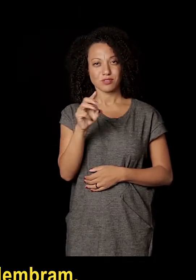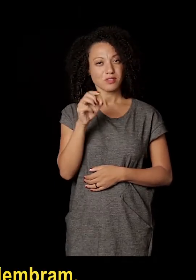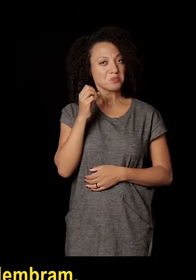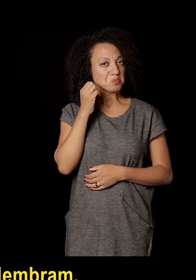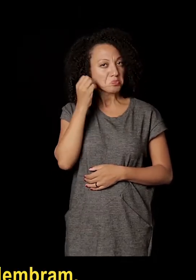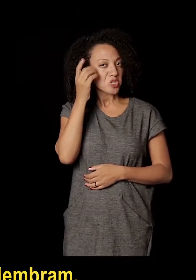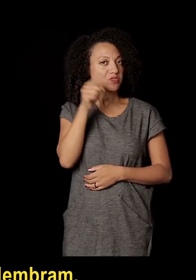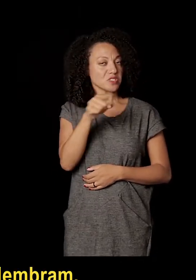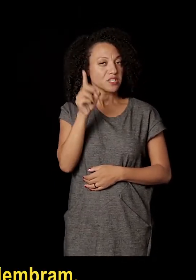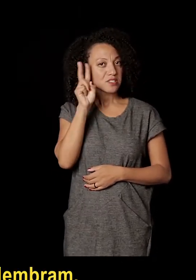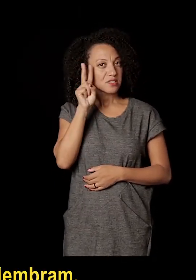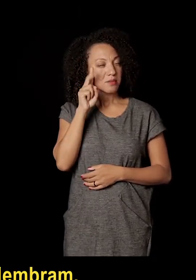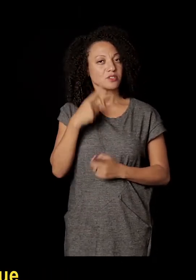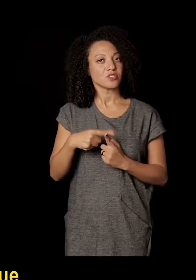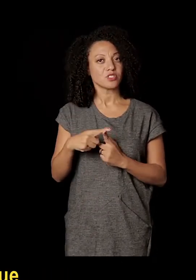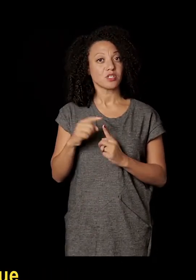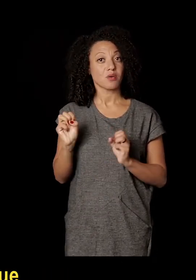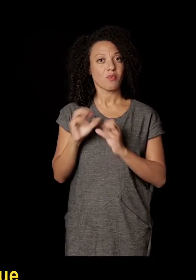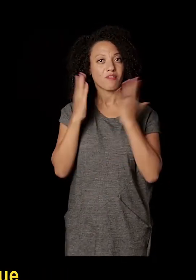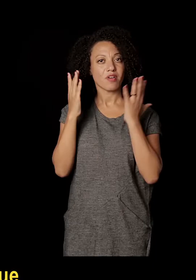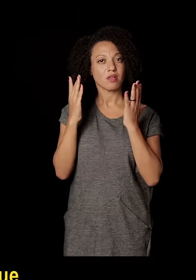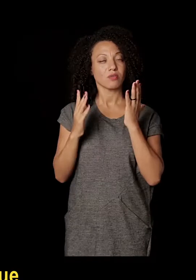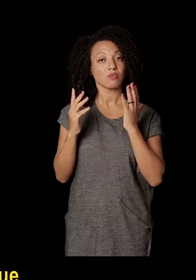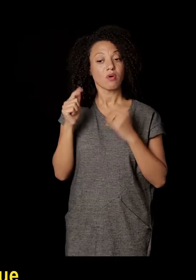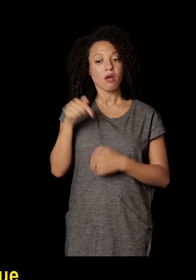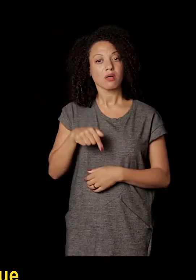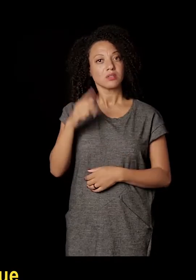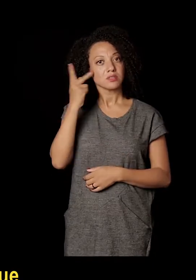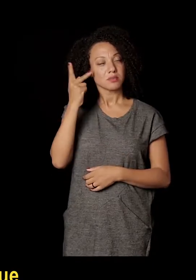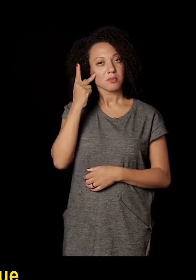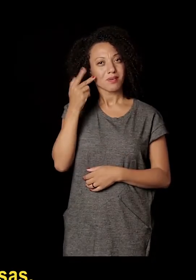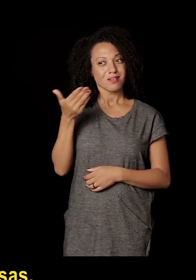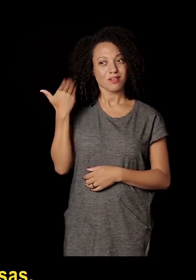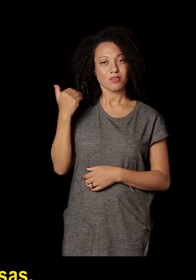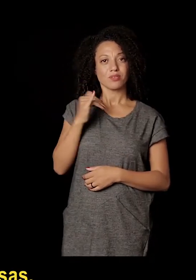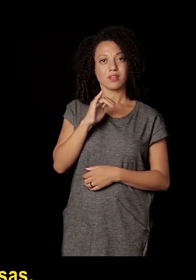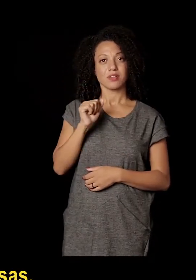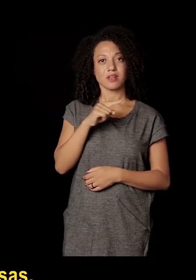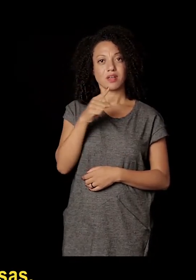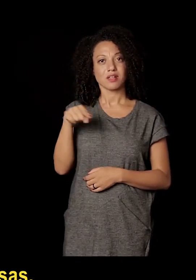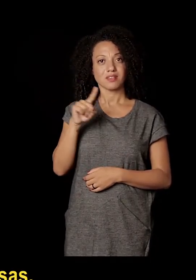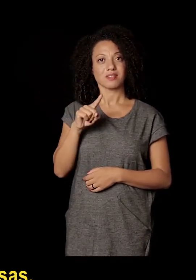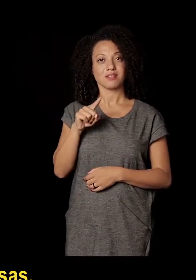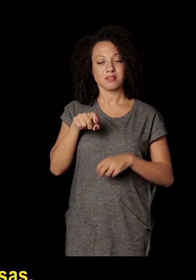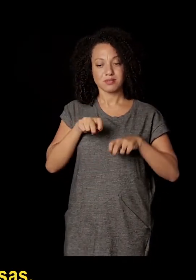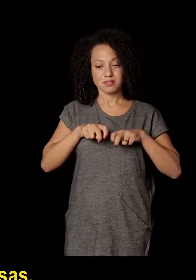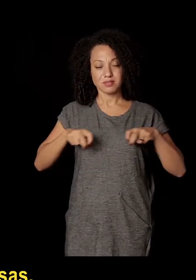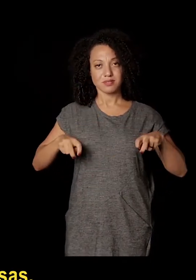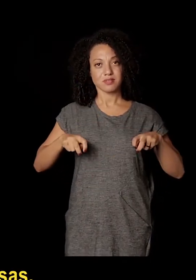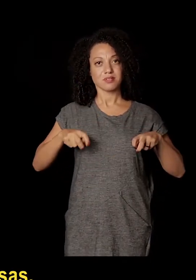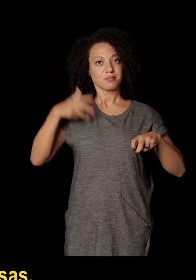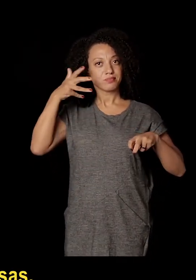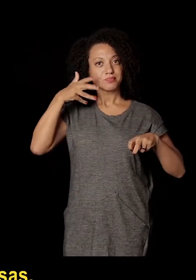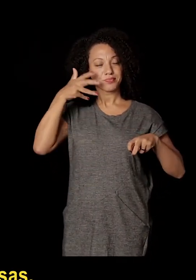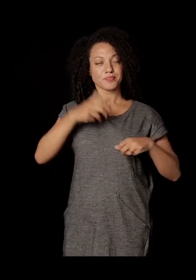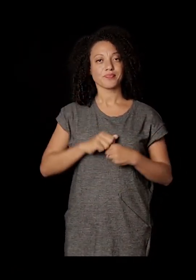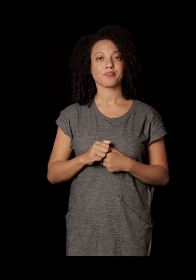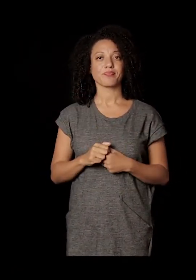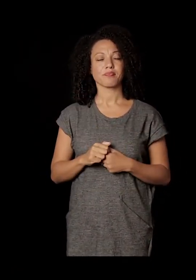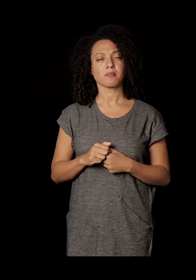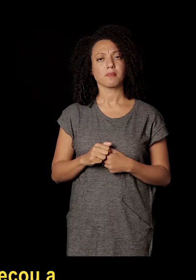Não sei quantos aqui de vocês lembram, e que havia um evento que acontecia aqui em São Paulo e o Yatan estava em uma das